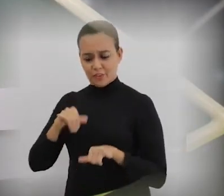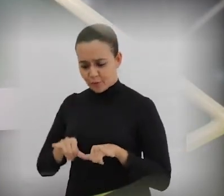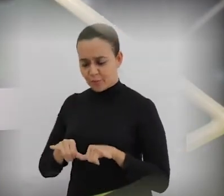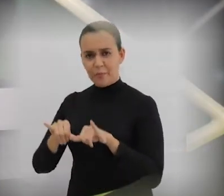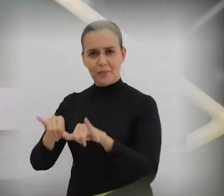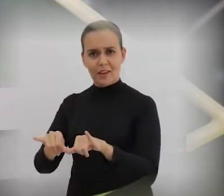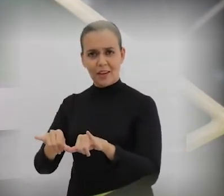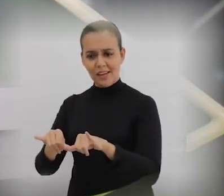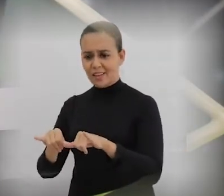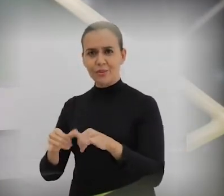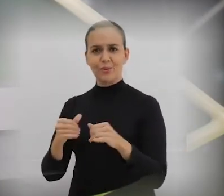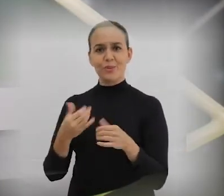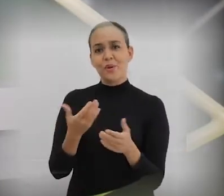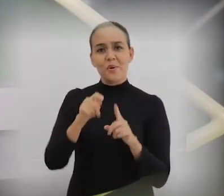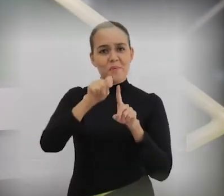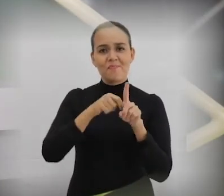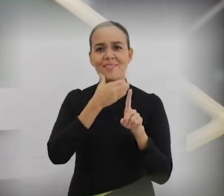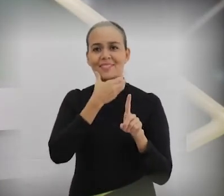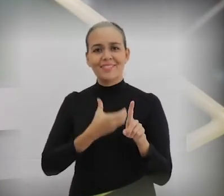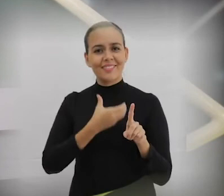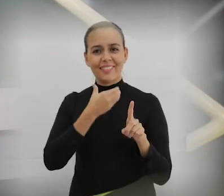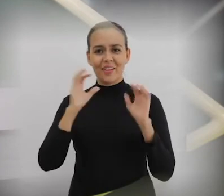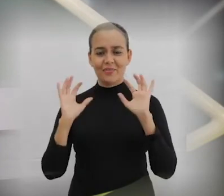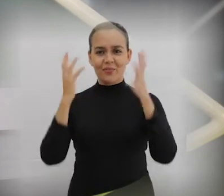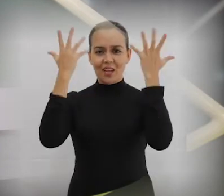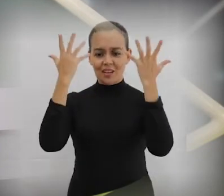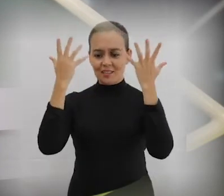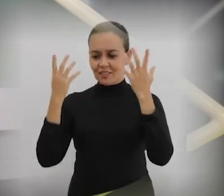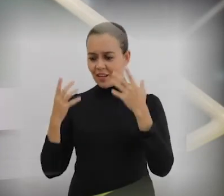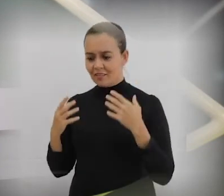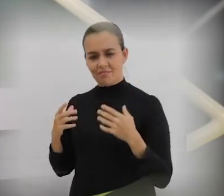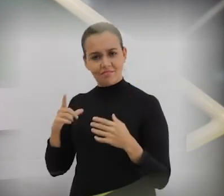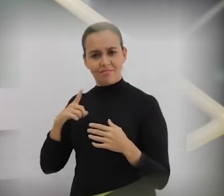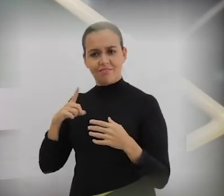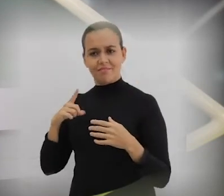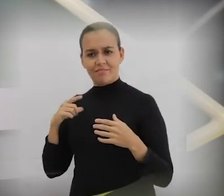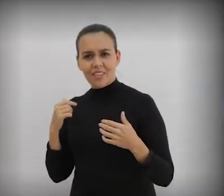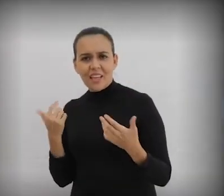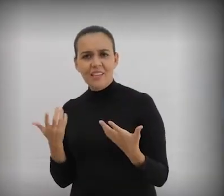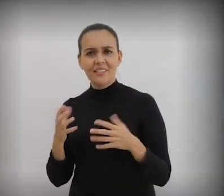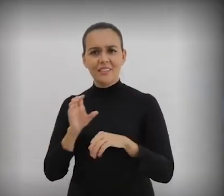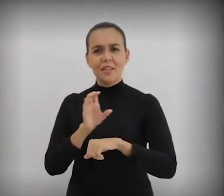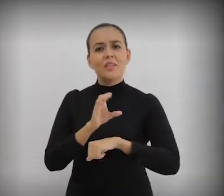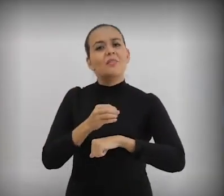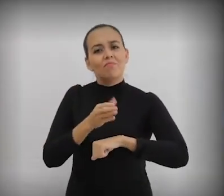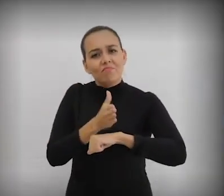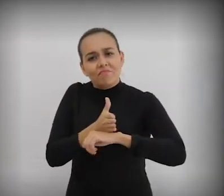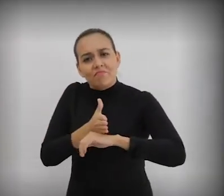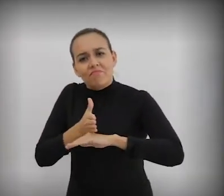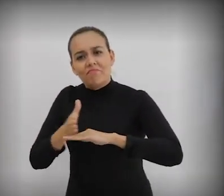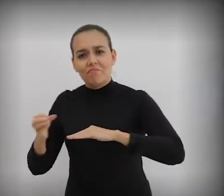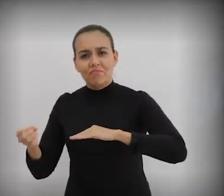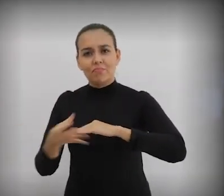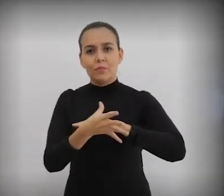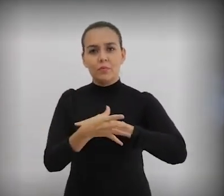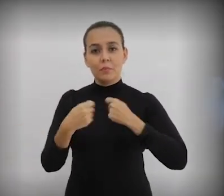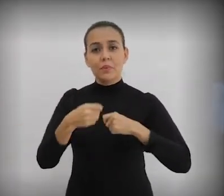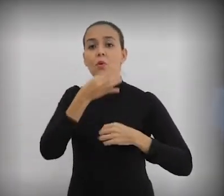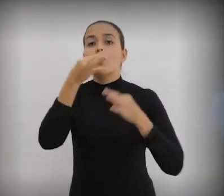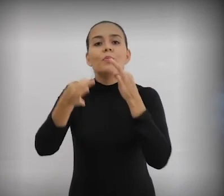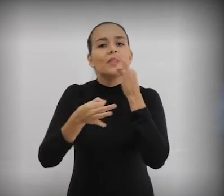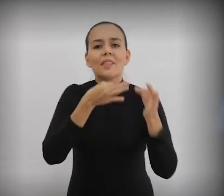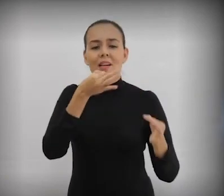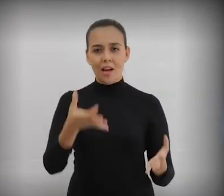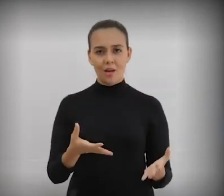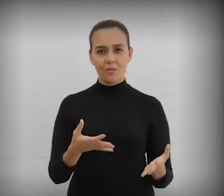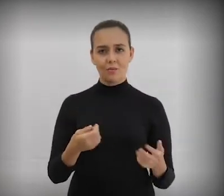em casa, no Natal, etc., são por conta dessas questões contemporâneas chamadas lugar de fala, né? Como